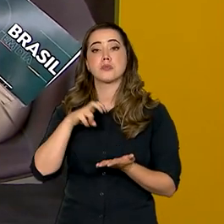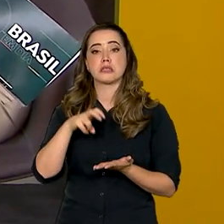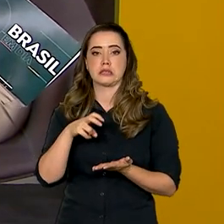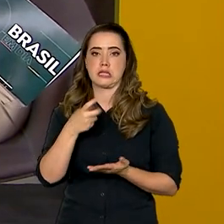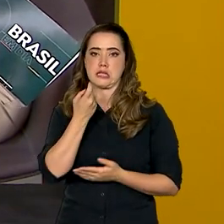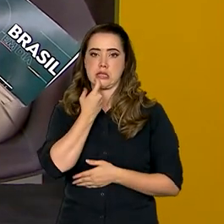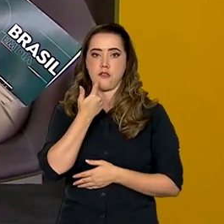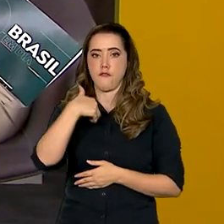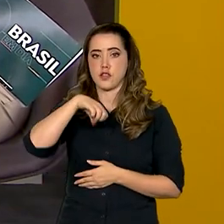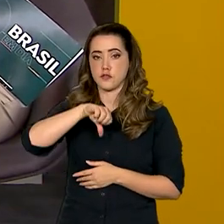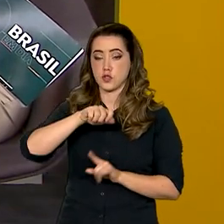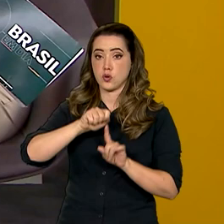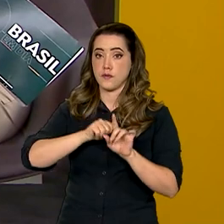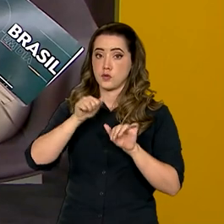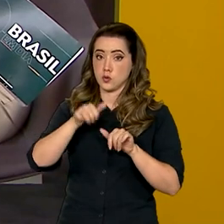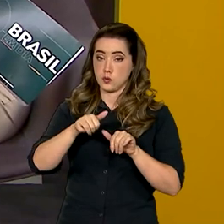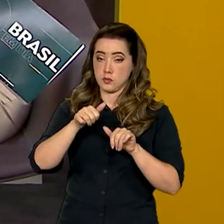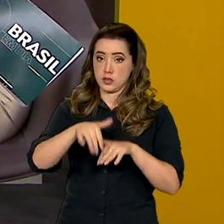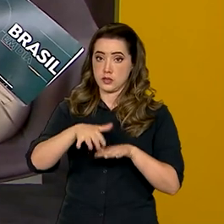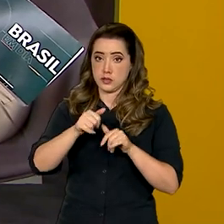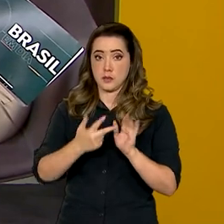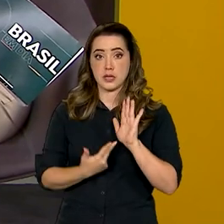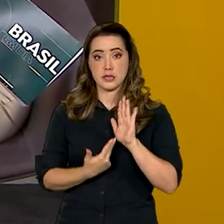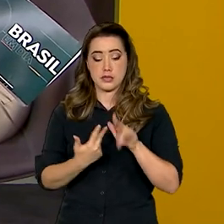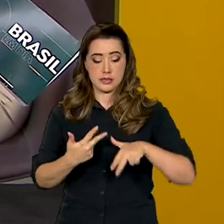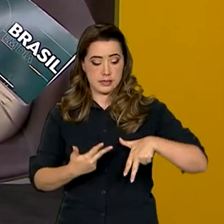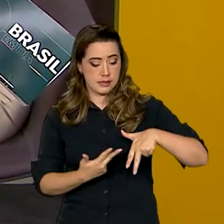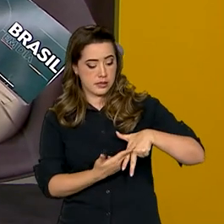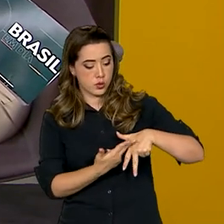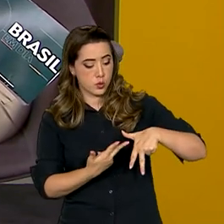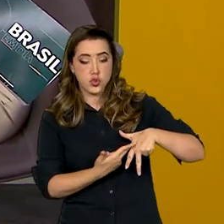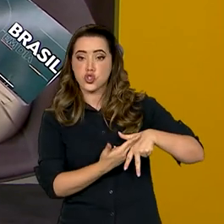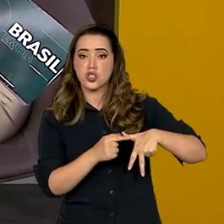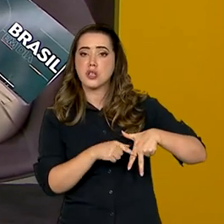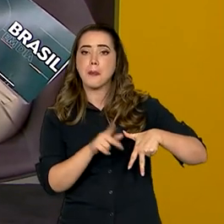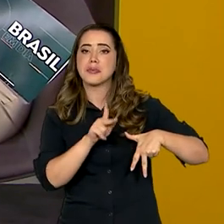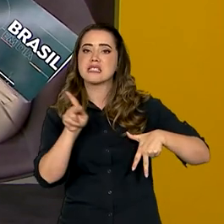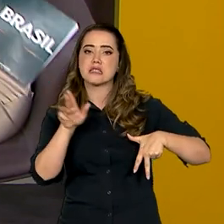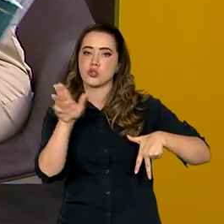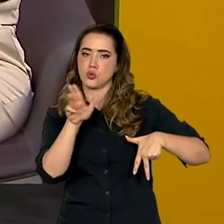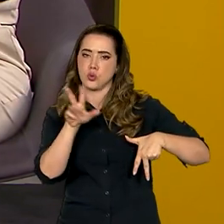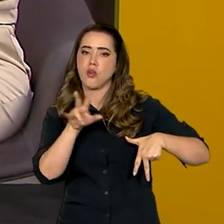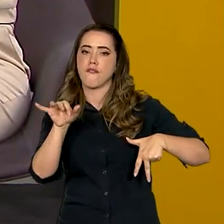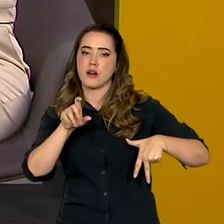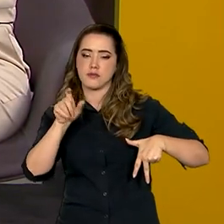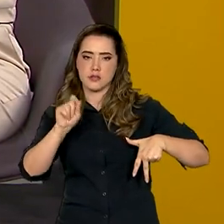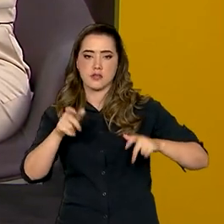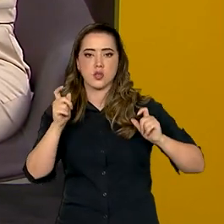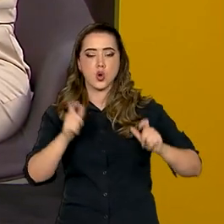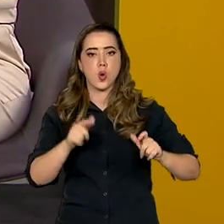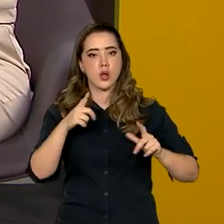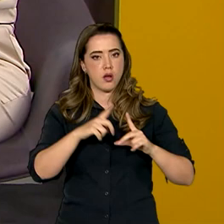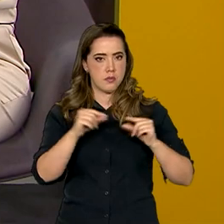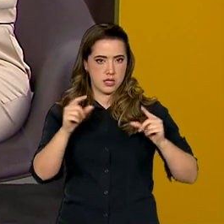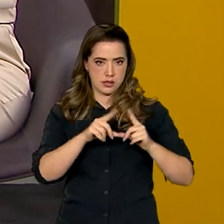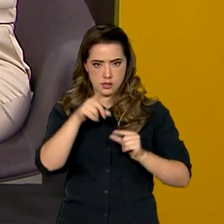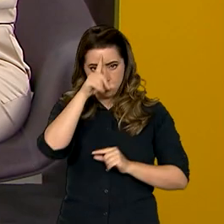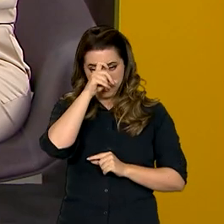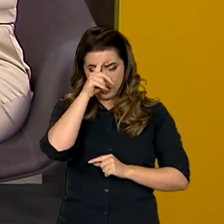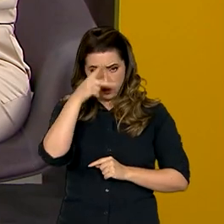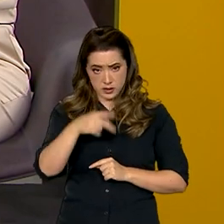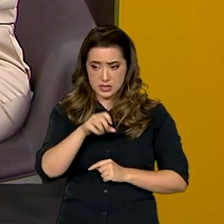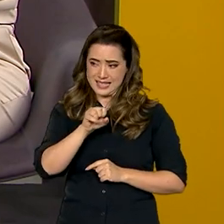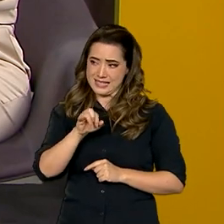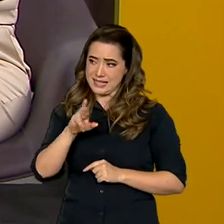que o presidente Lula vai fazer no quadril. A operação está marcada para a unidade do Hospital Sírio-Libanês, aqui de Brasília.